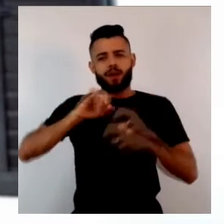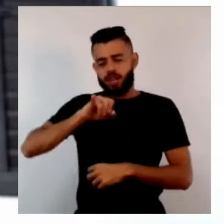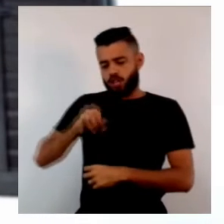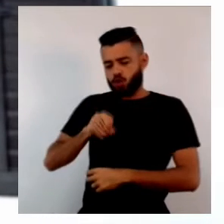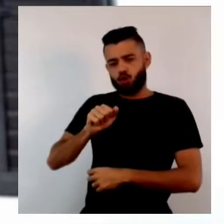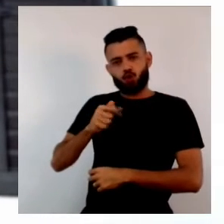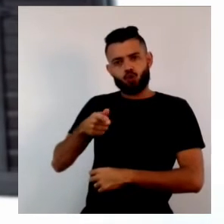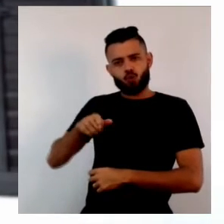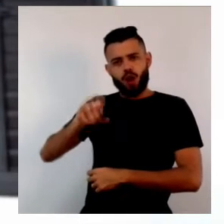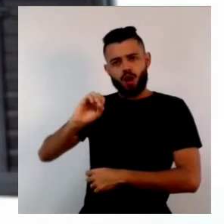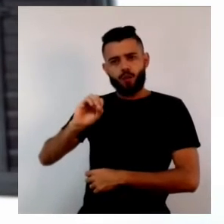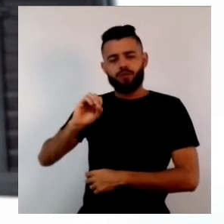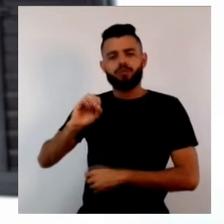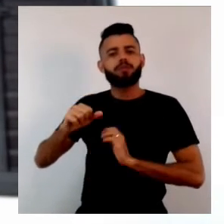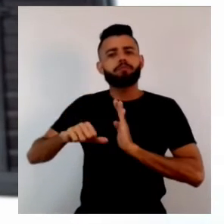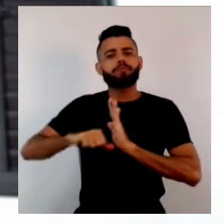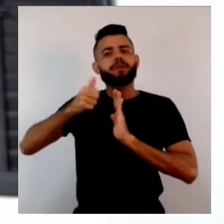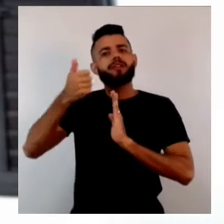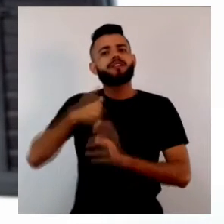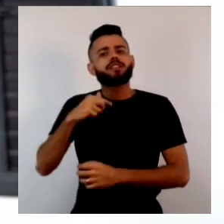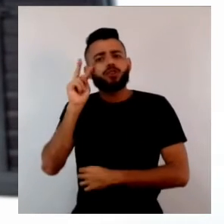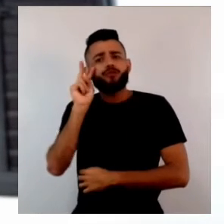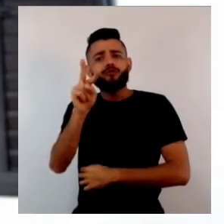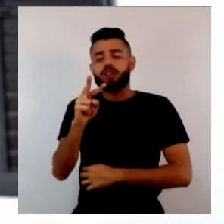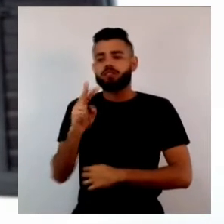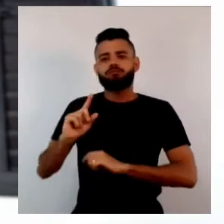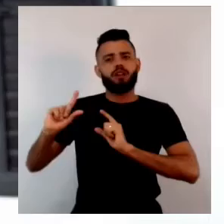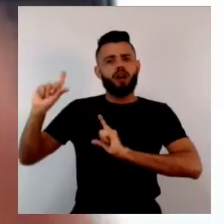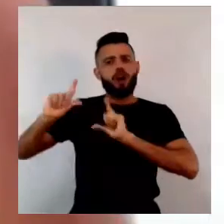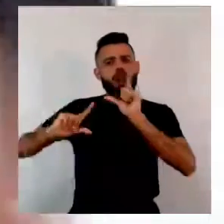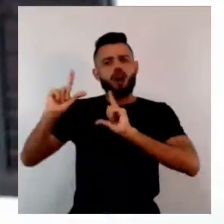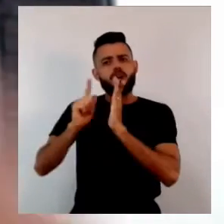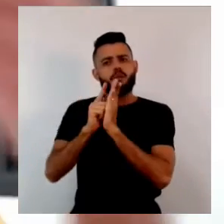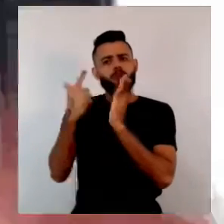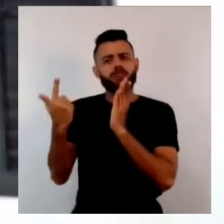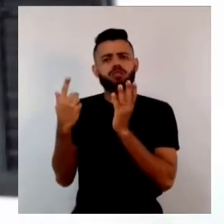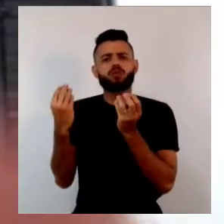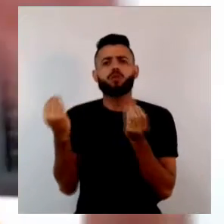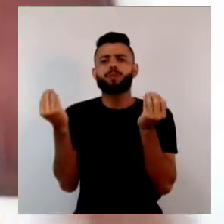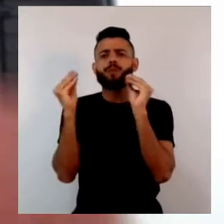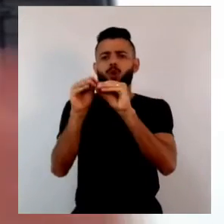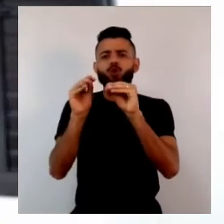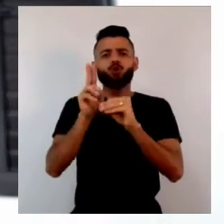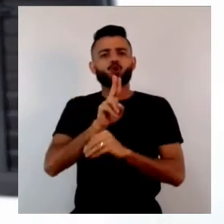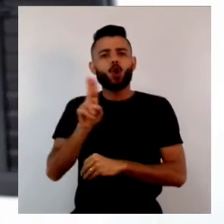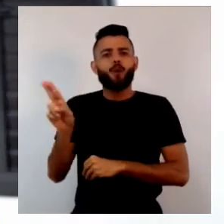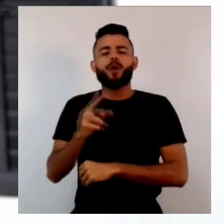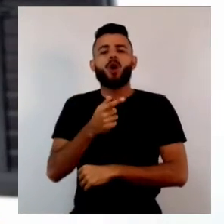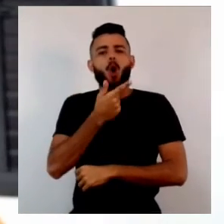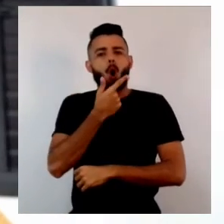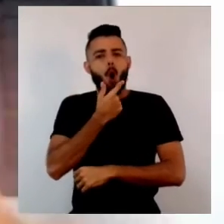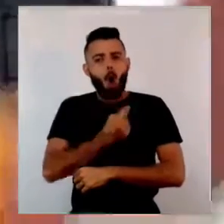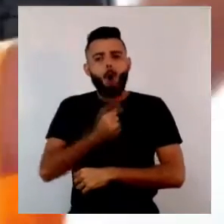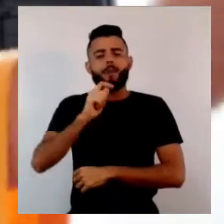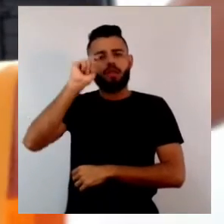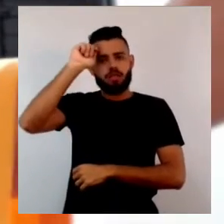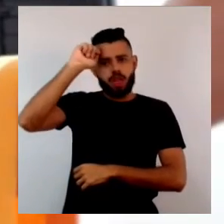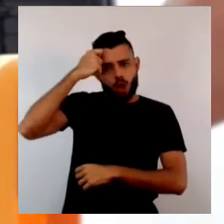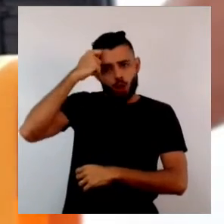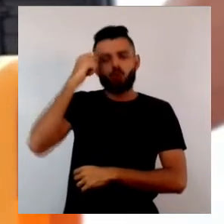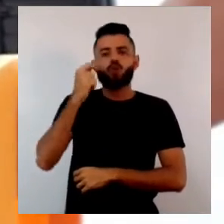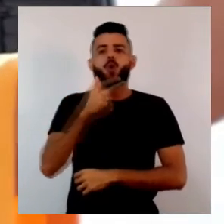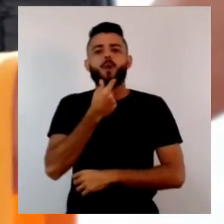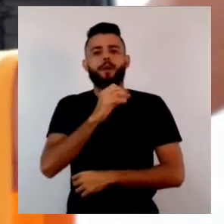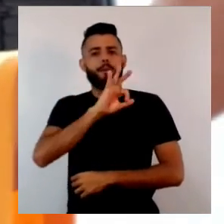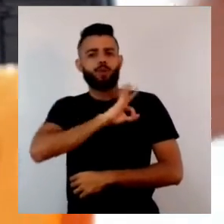vi a imprensa corporativa brasileira colocando o nome homem negro, policial branco. E não era uma cobertura